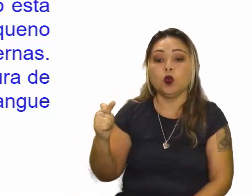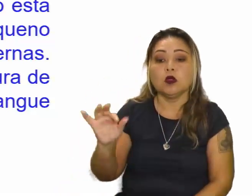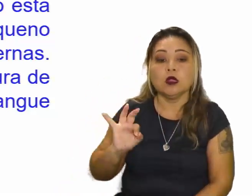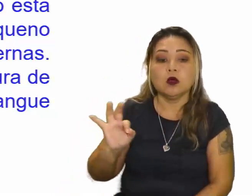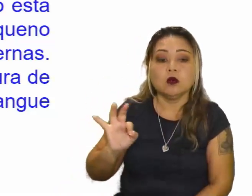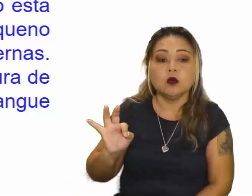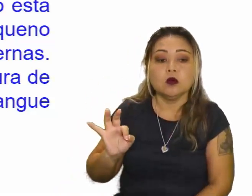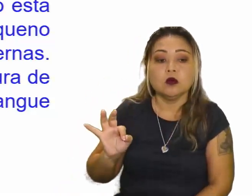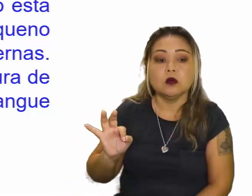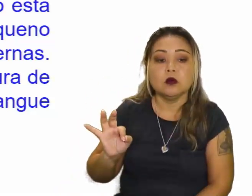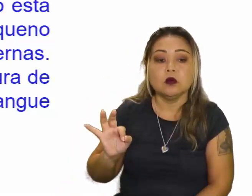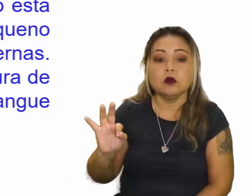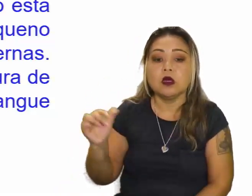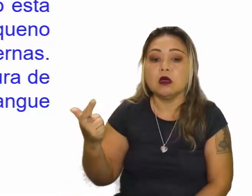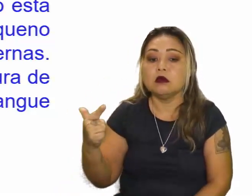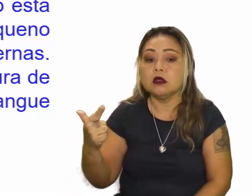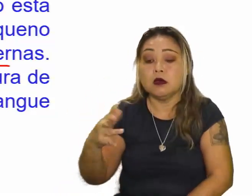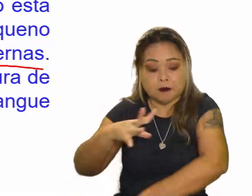possuem